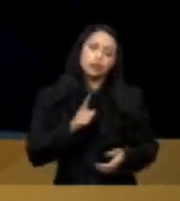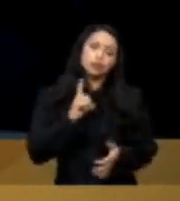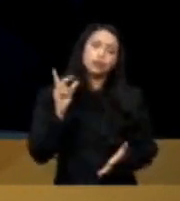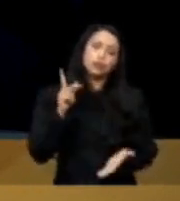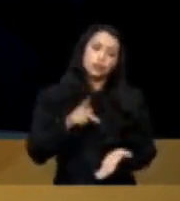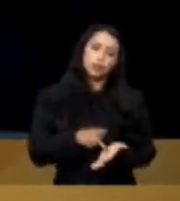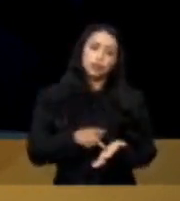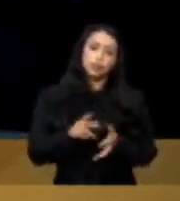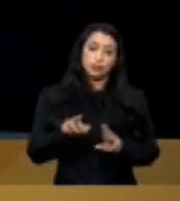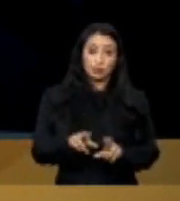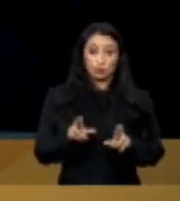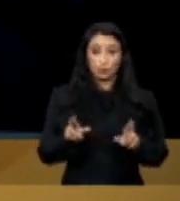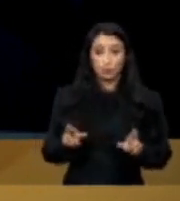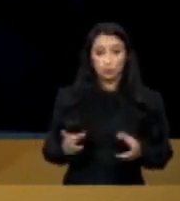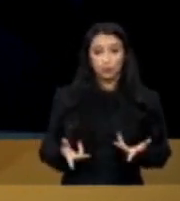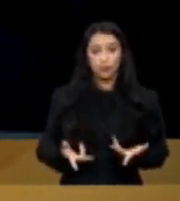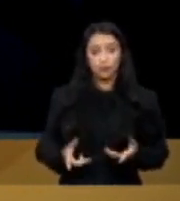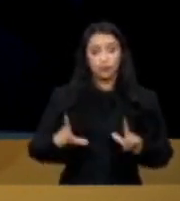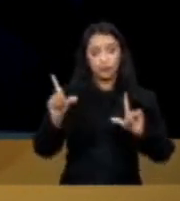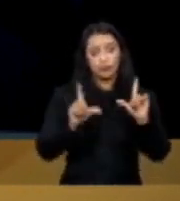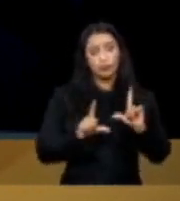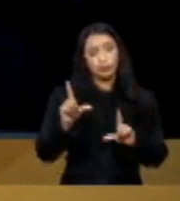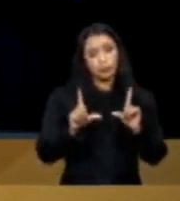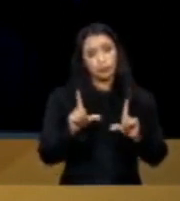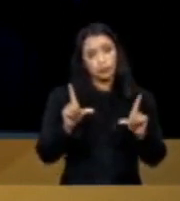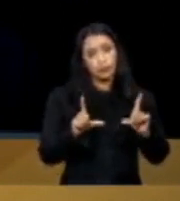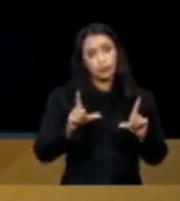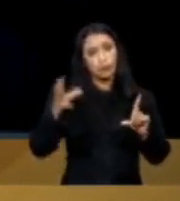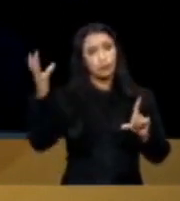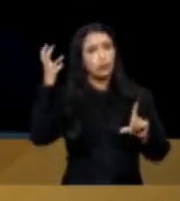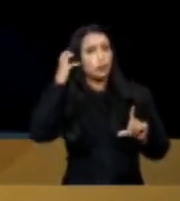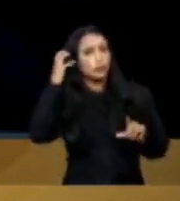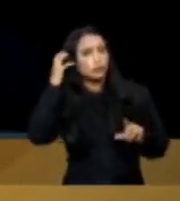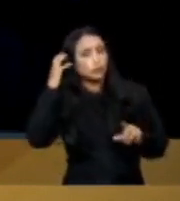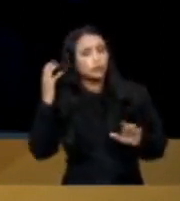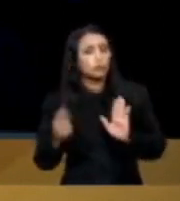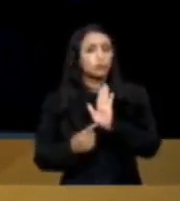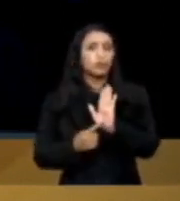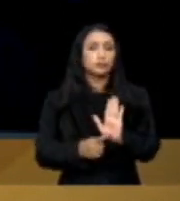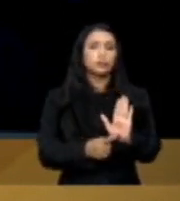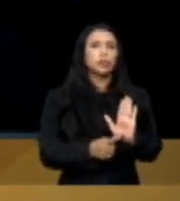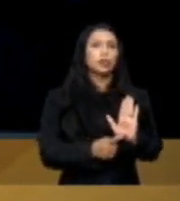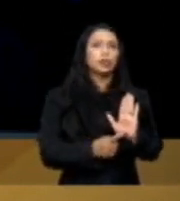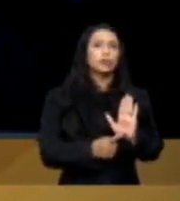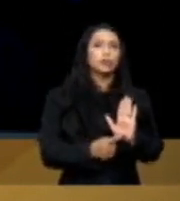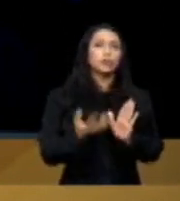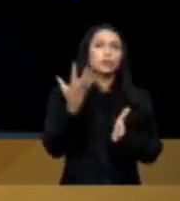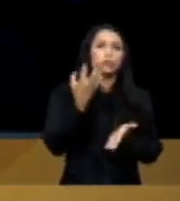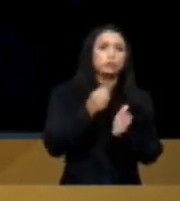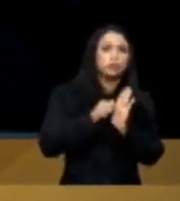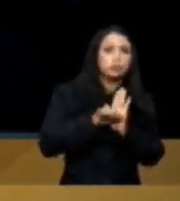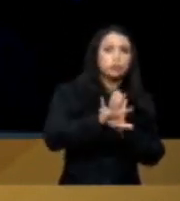realidade distinta. Emissoras de televisão e rádio veiculam um conteúdo predominantemente